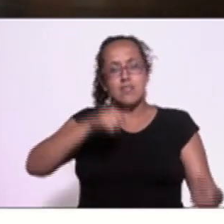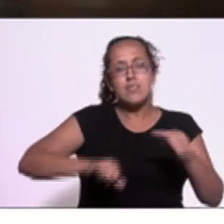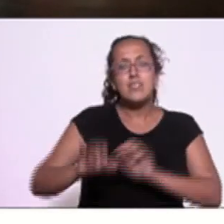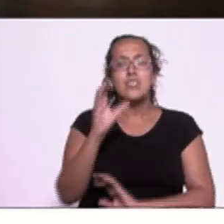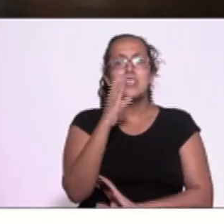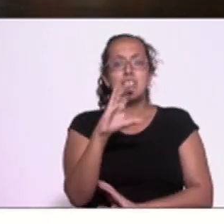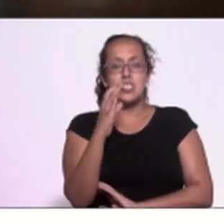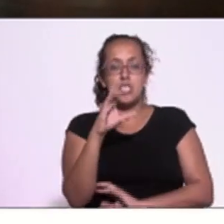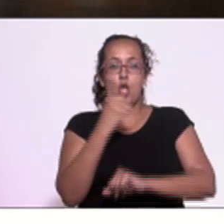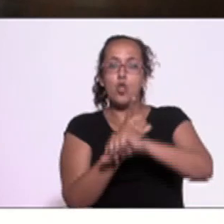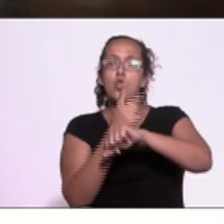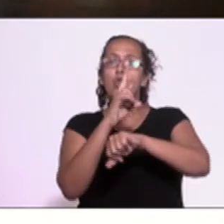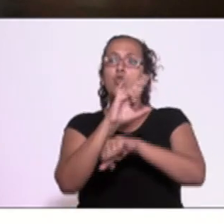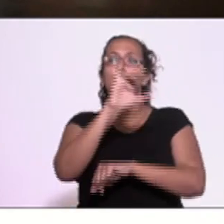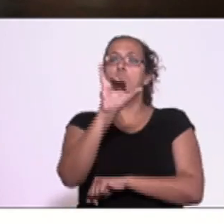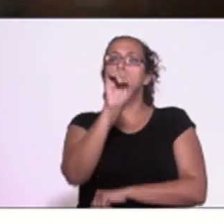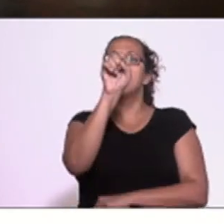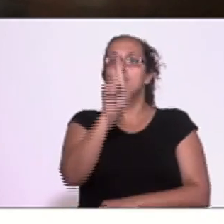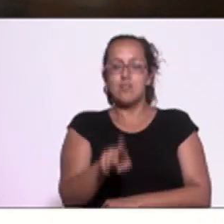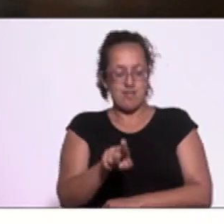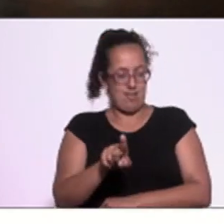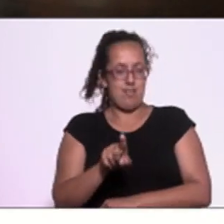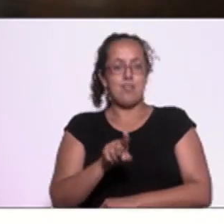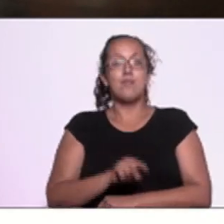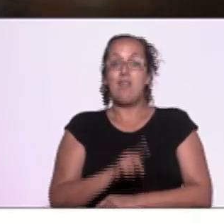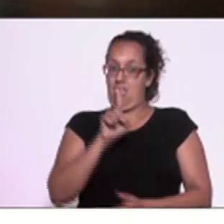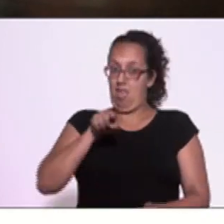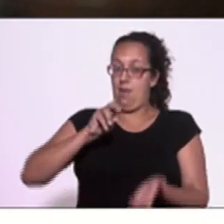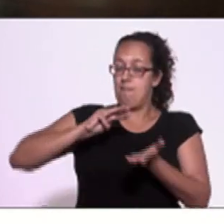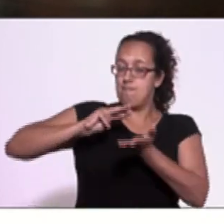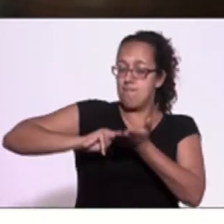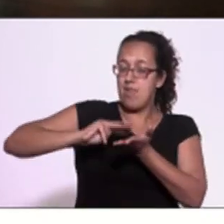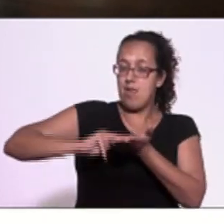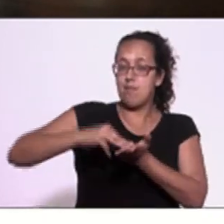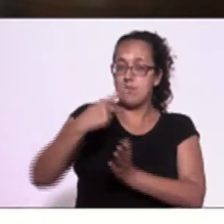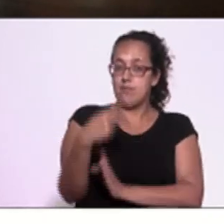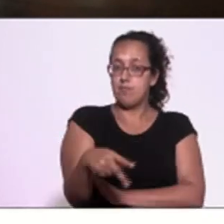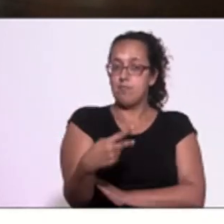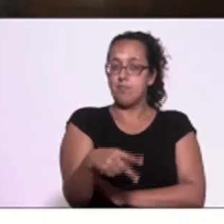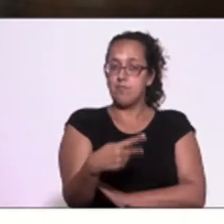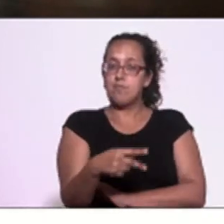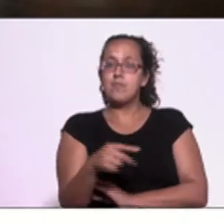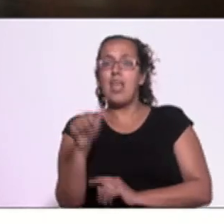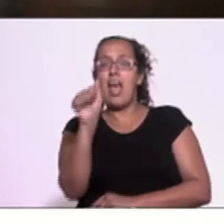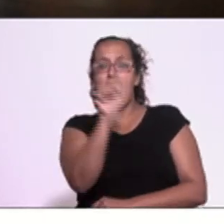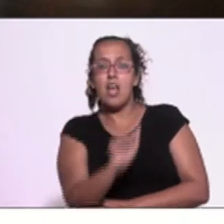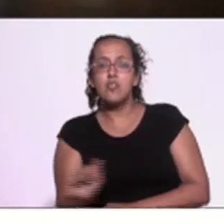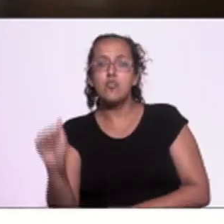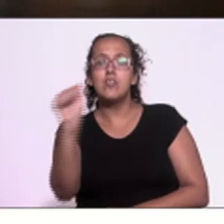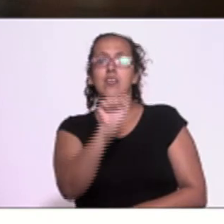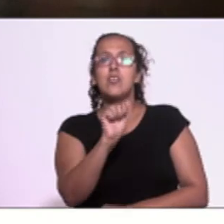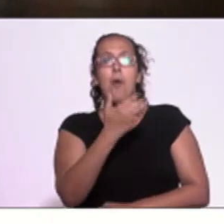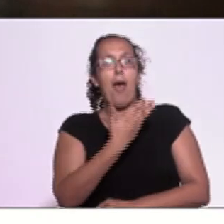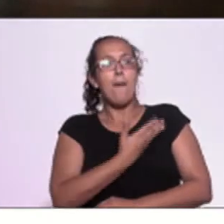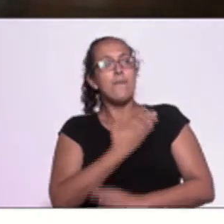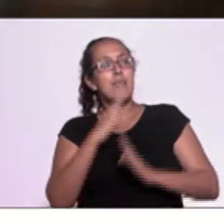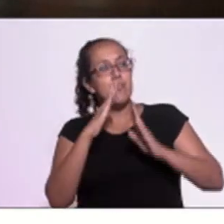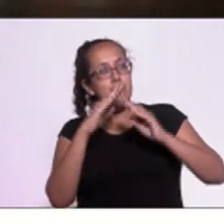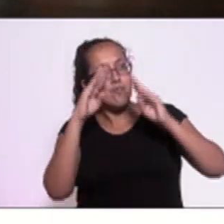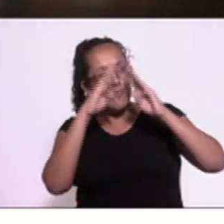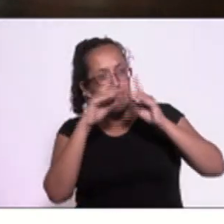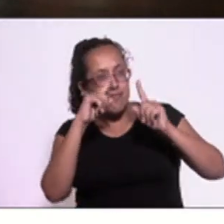professor Dr. José Murilo de Carvalho, que é membro honorário da Associação dos Amigos do Templo da